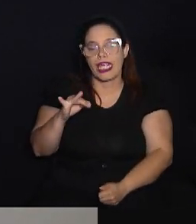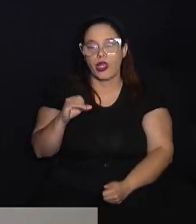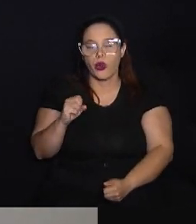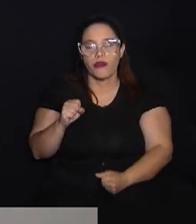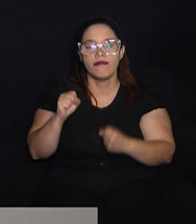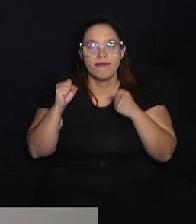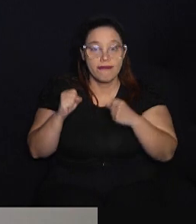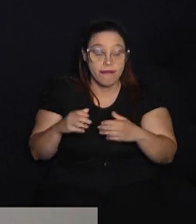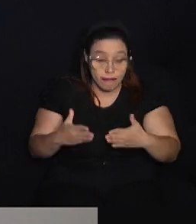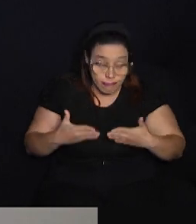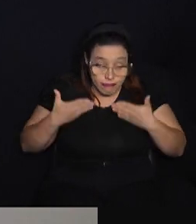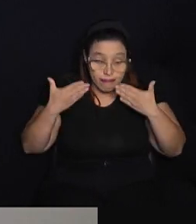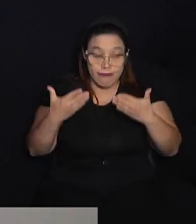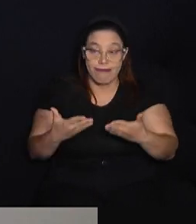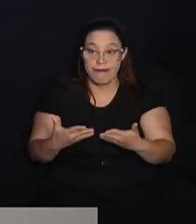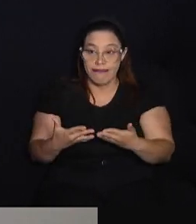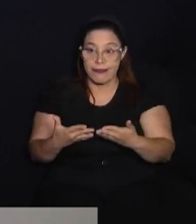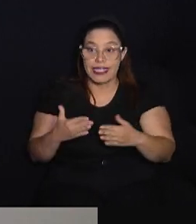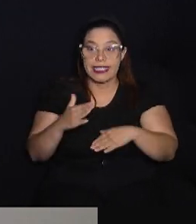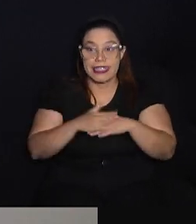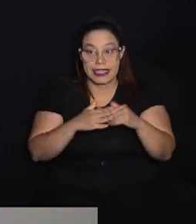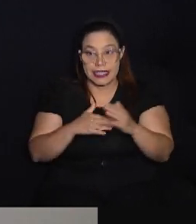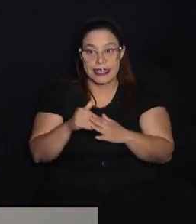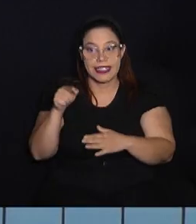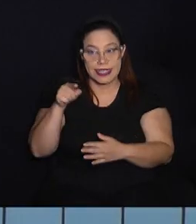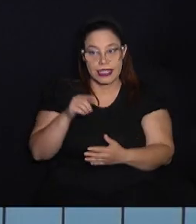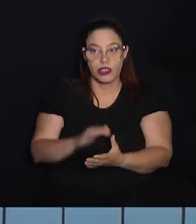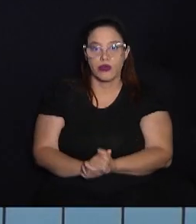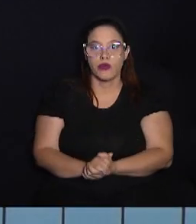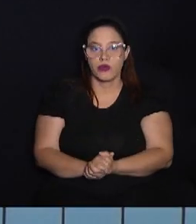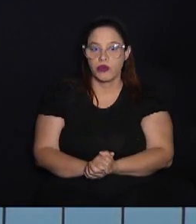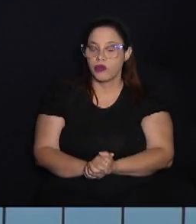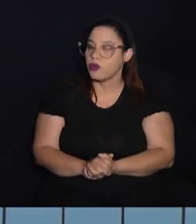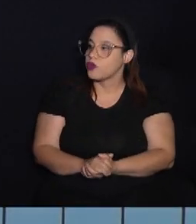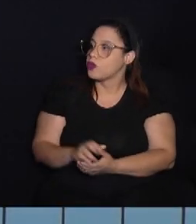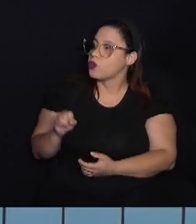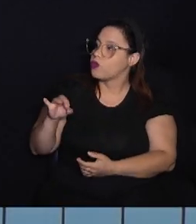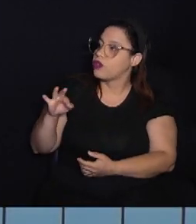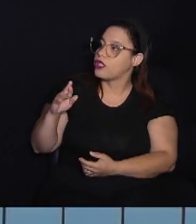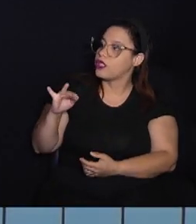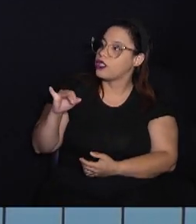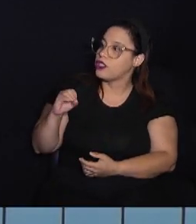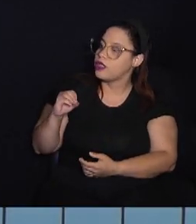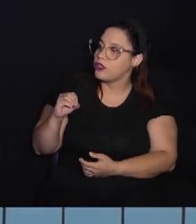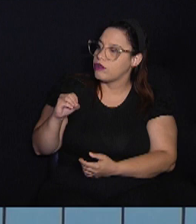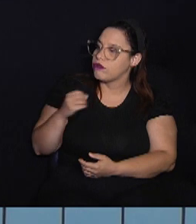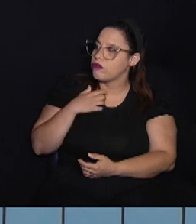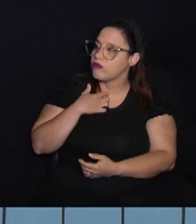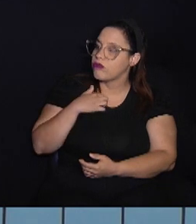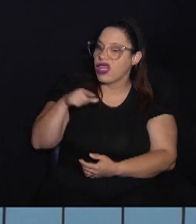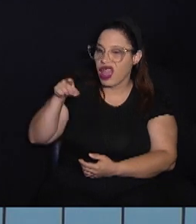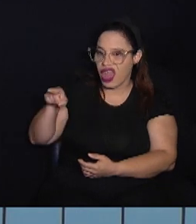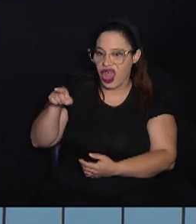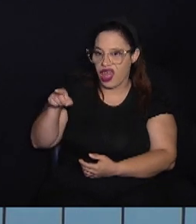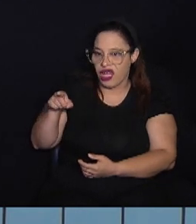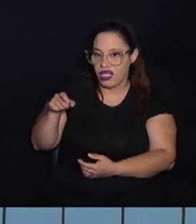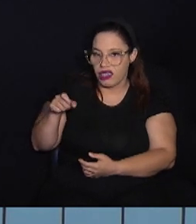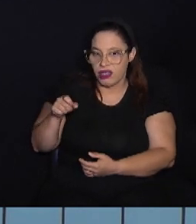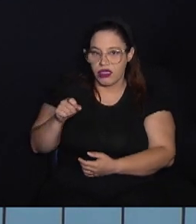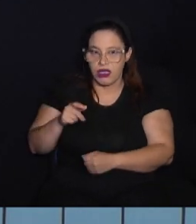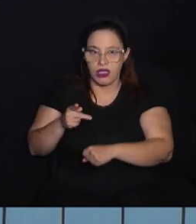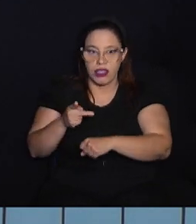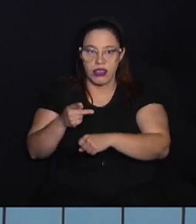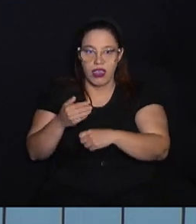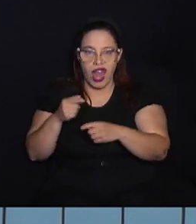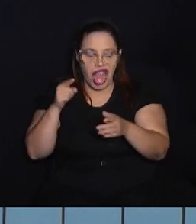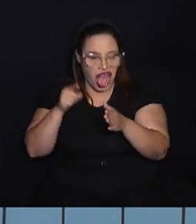está disponível para aquele tratamento. No caso, o vitiligo, né? O que eu quis dizer, ele mesmo não provocaria